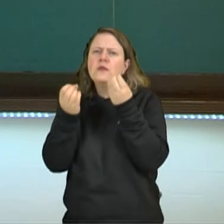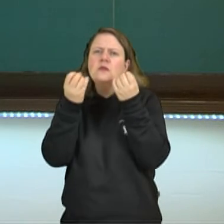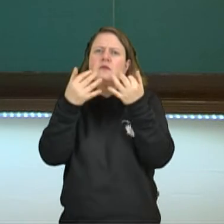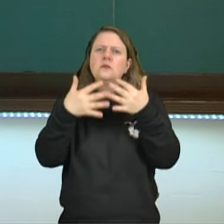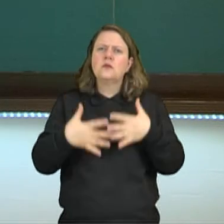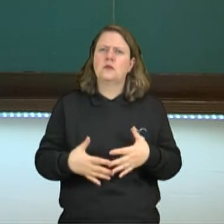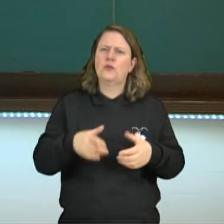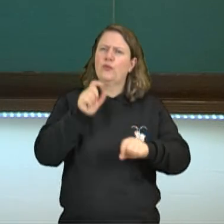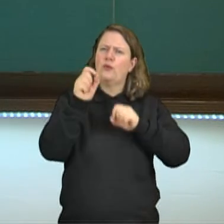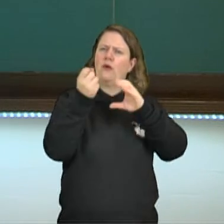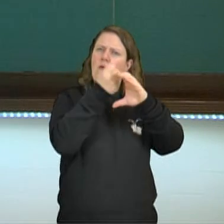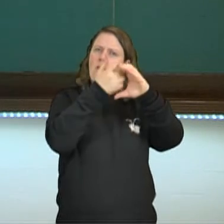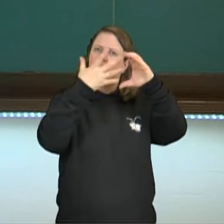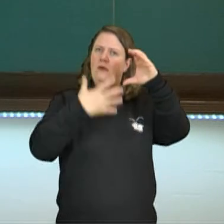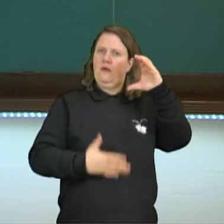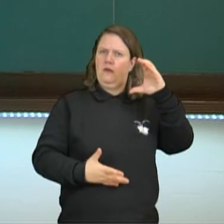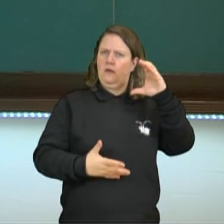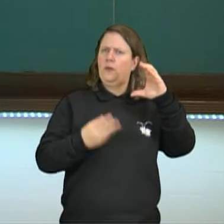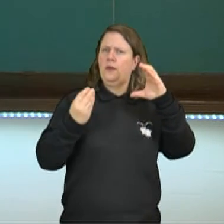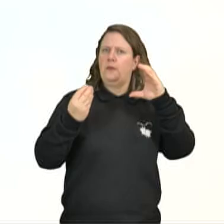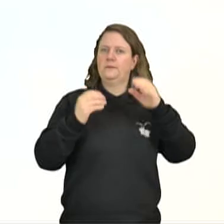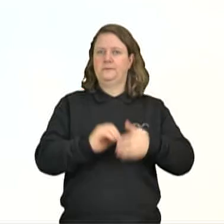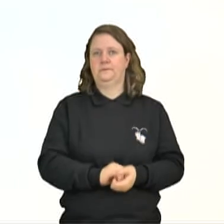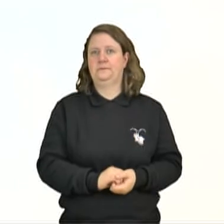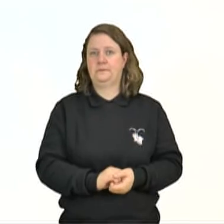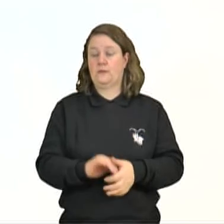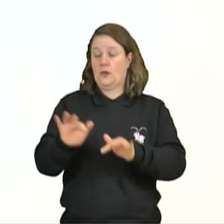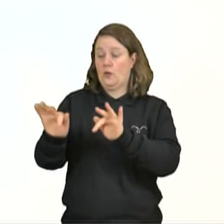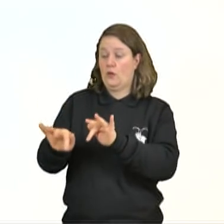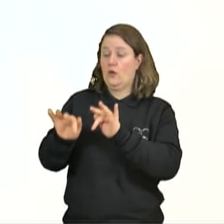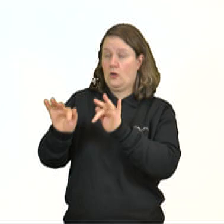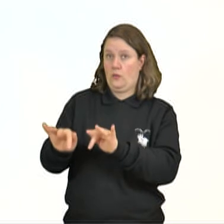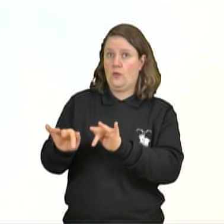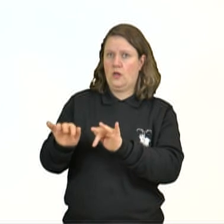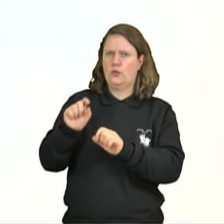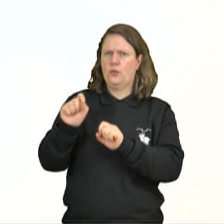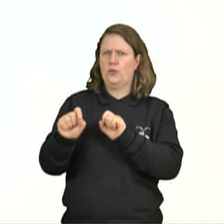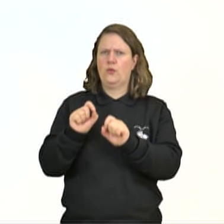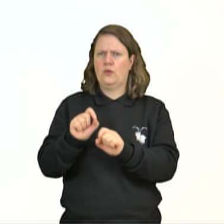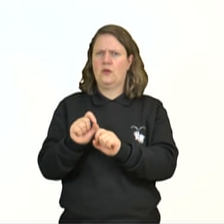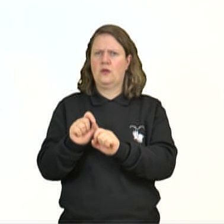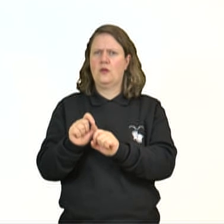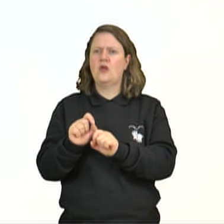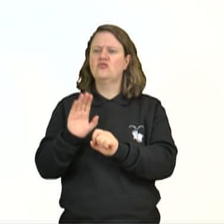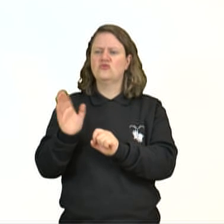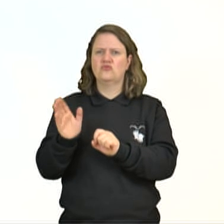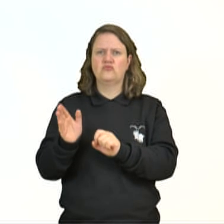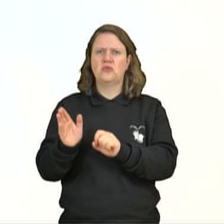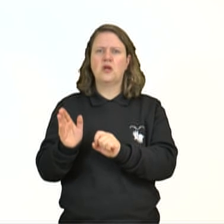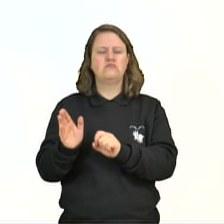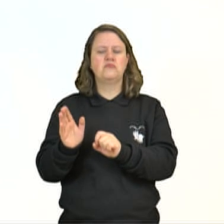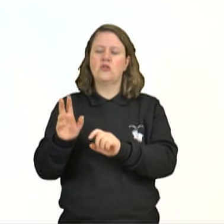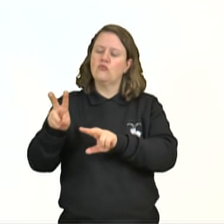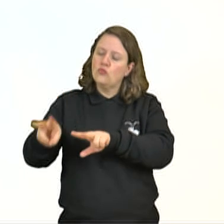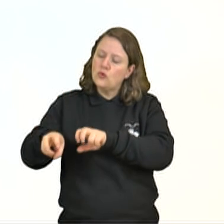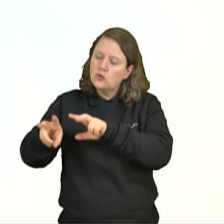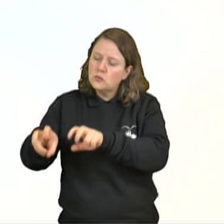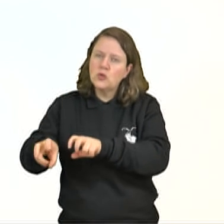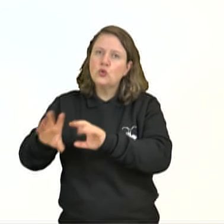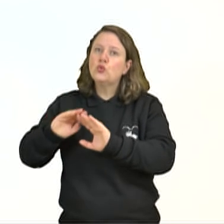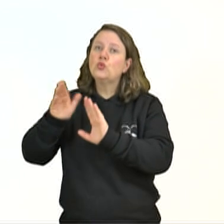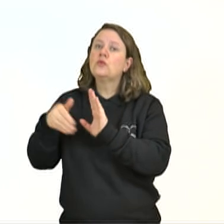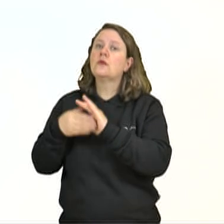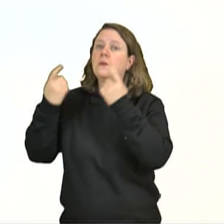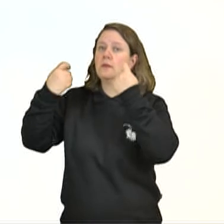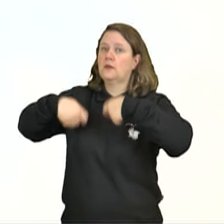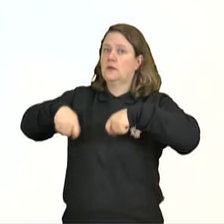as características dessa economia? Então, o feudo era um espaço autossuficiente, né? Ele produzia aquilo que era